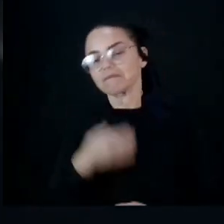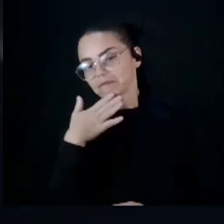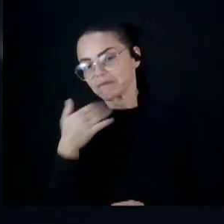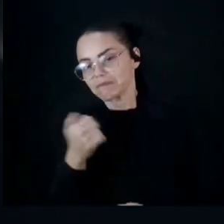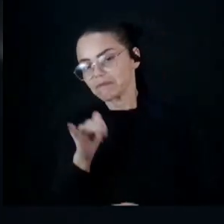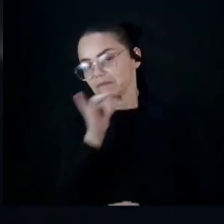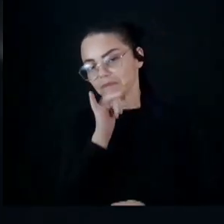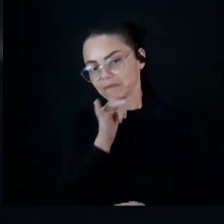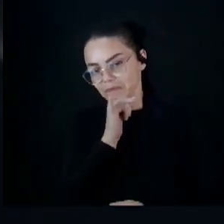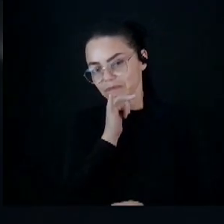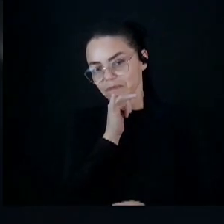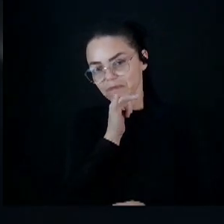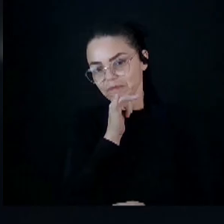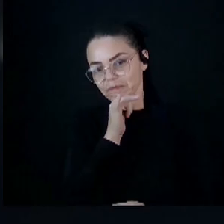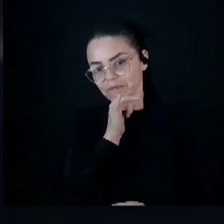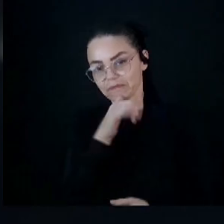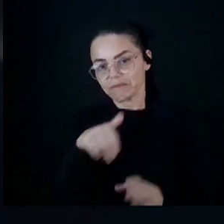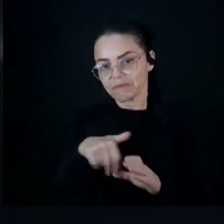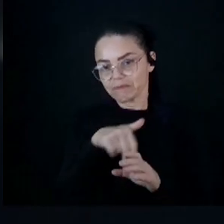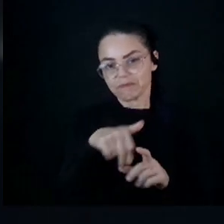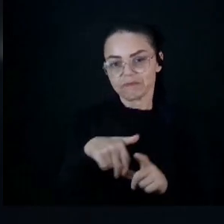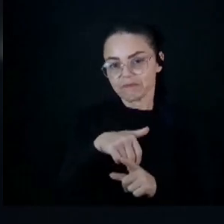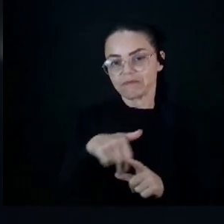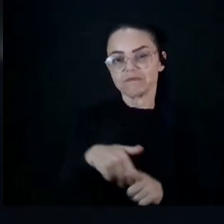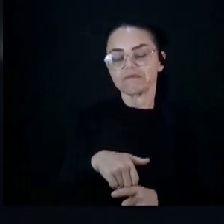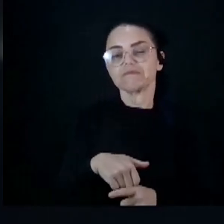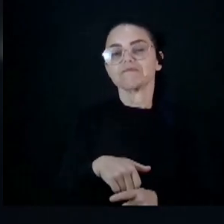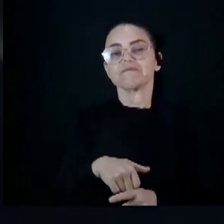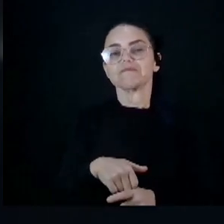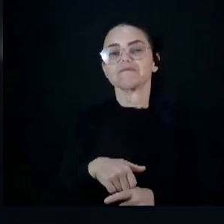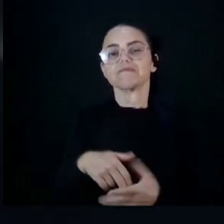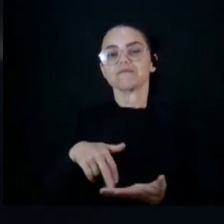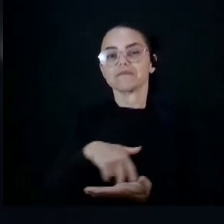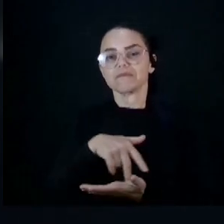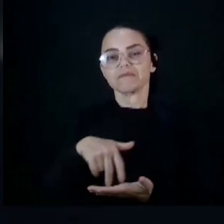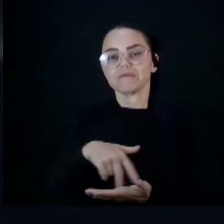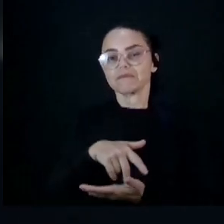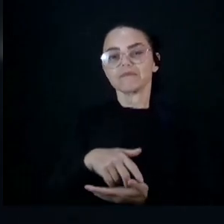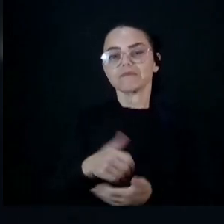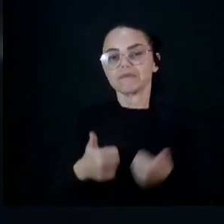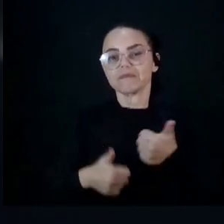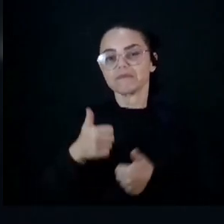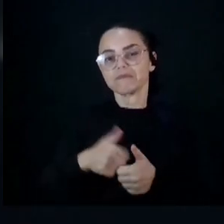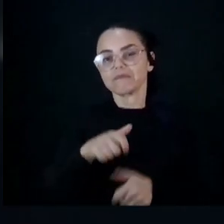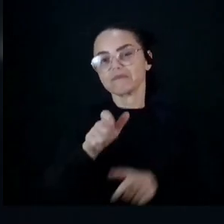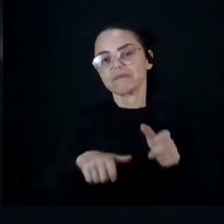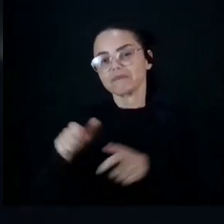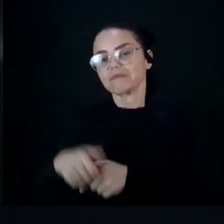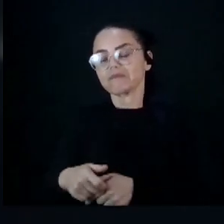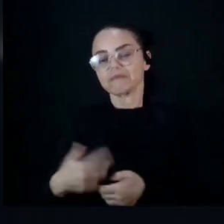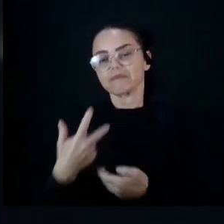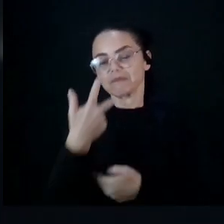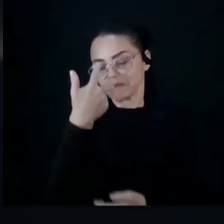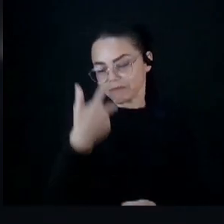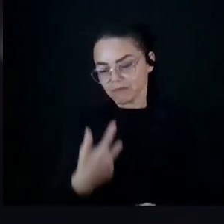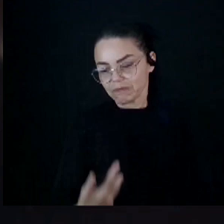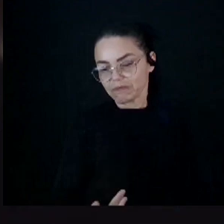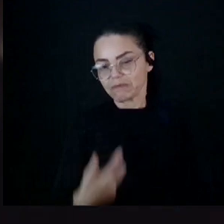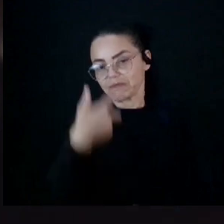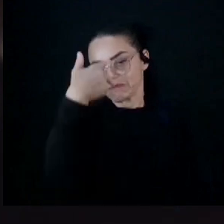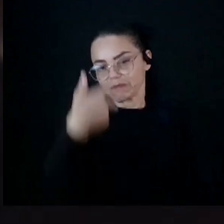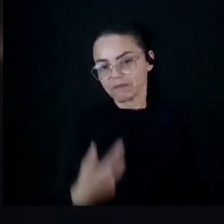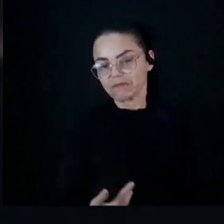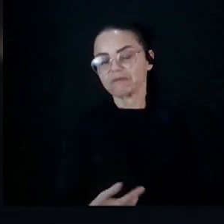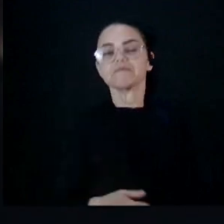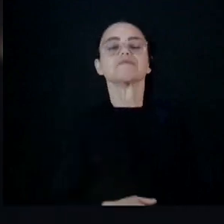sejam os avatares digitais dos jogadores. A FIFA está combinando escaneamento corporal, câmeras de alta precisão